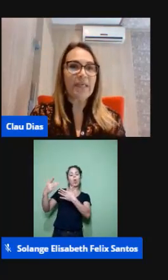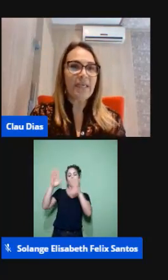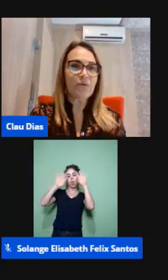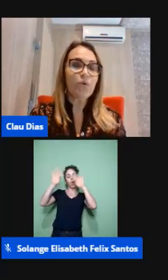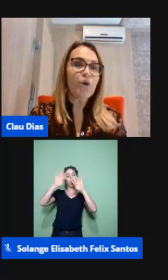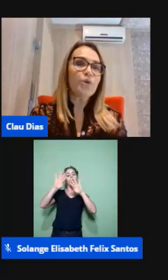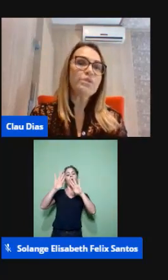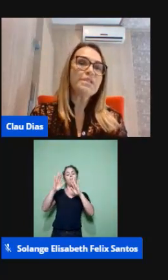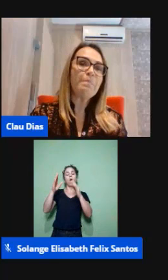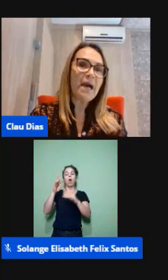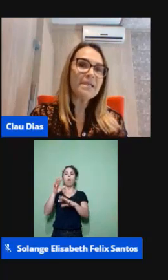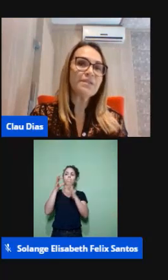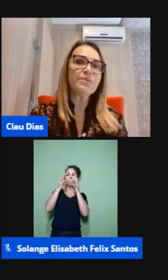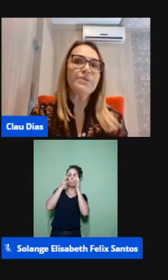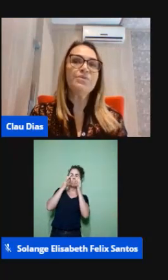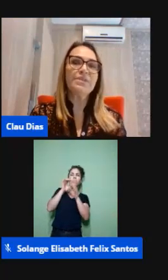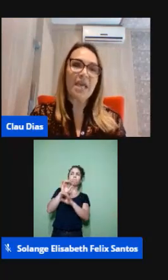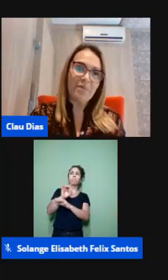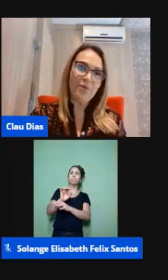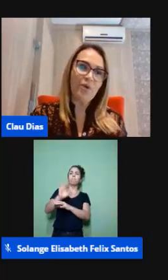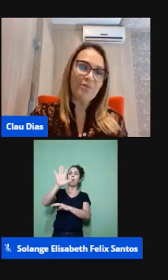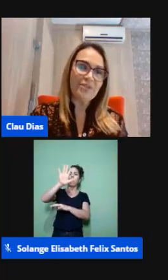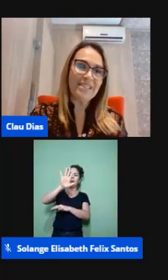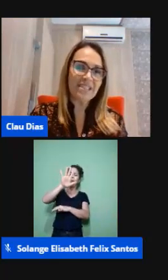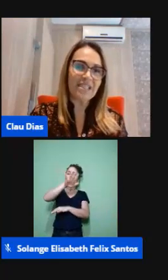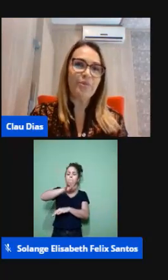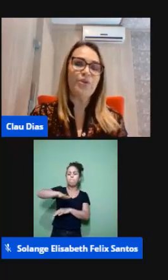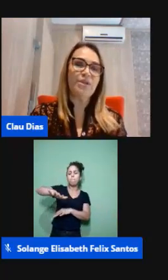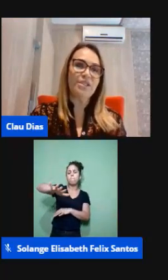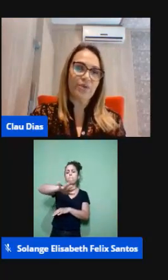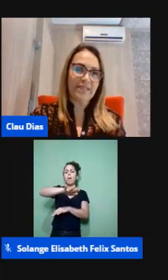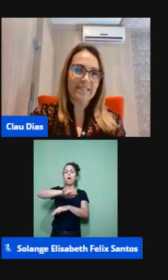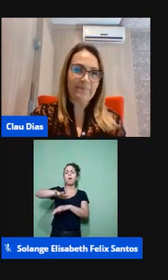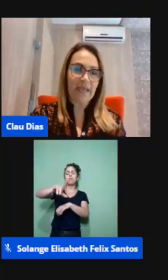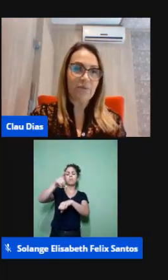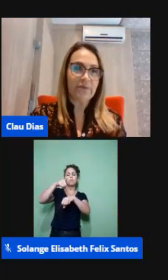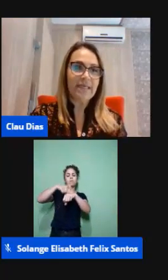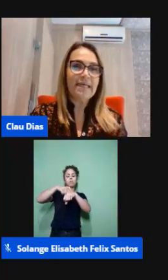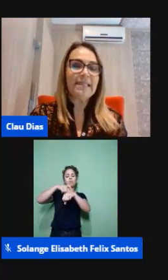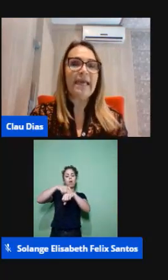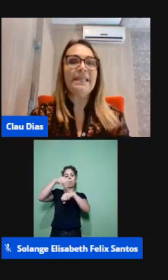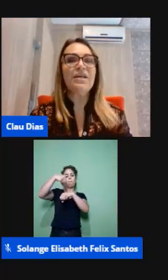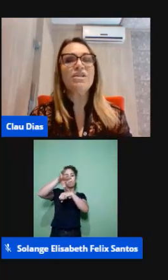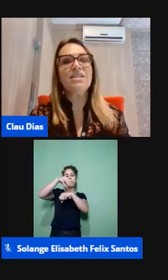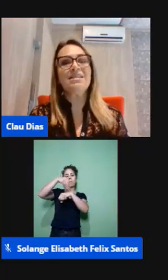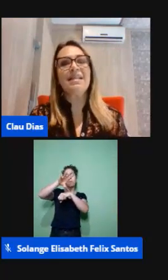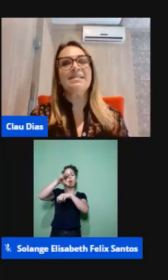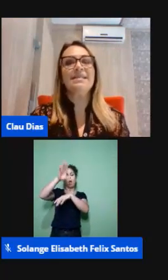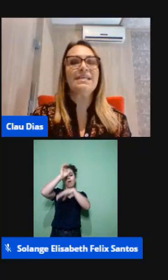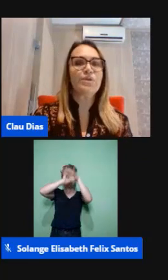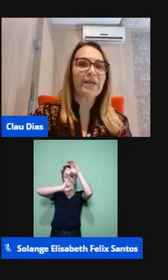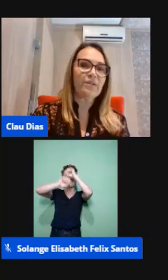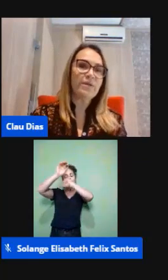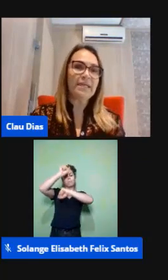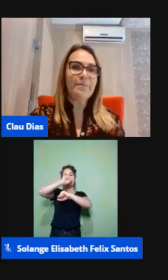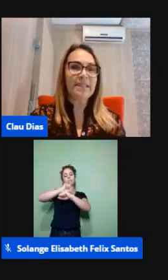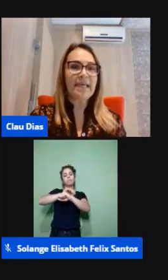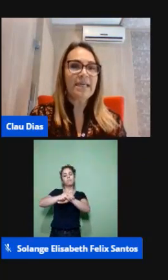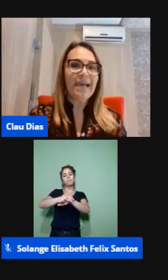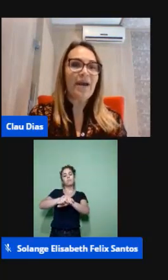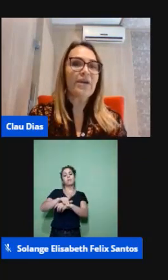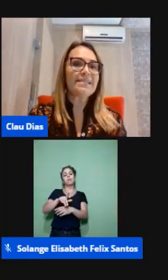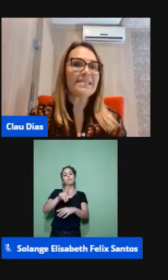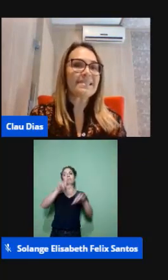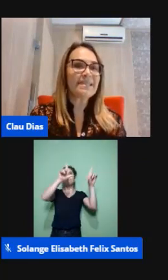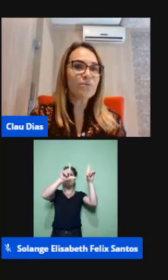observar um pouquinho o espaço e o tempo como distribuidores de conhecimento, né? Então a gente traz aqui esse organograma,